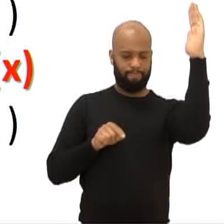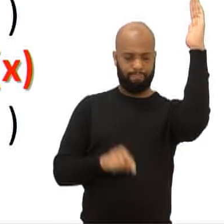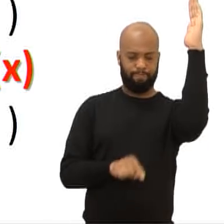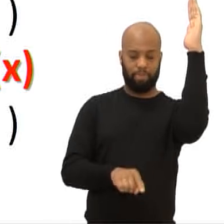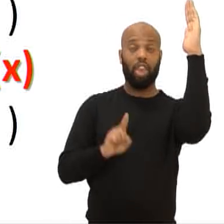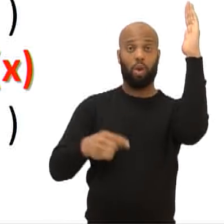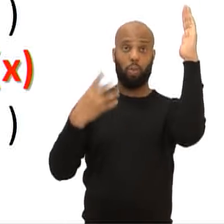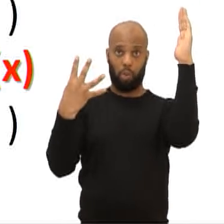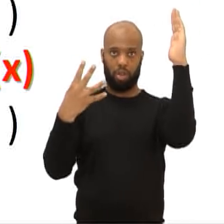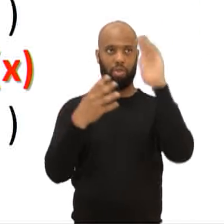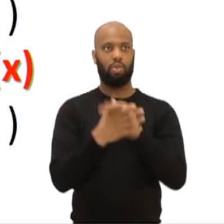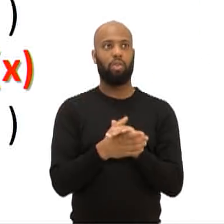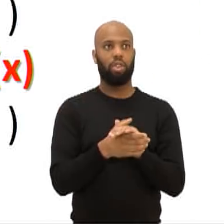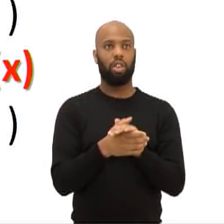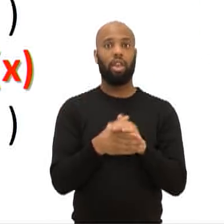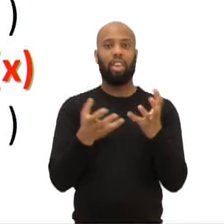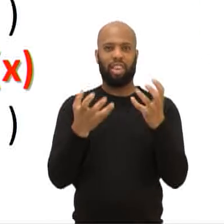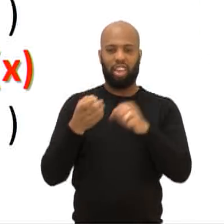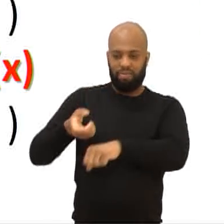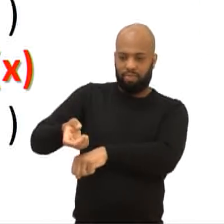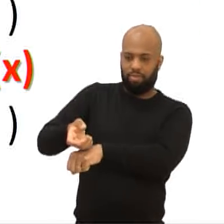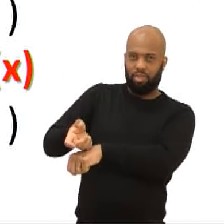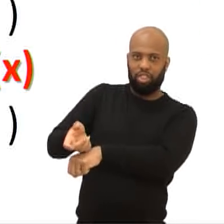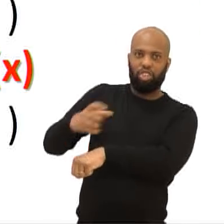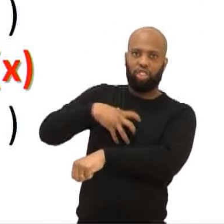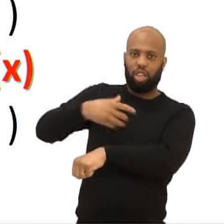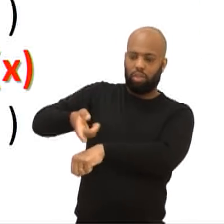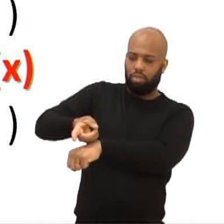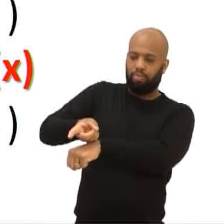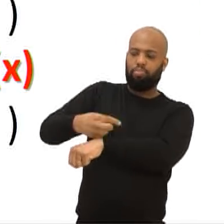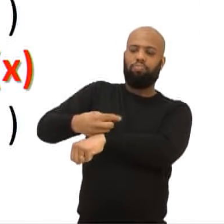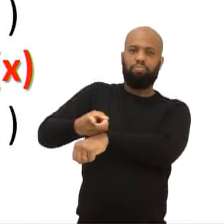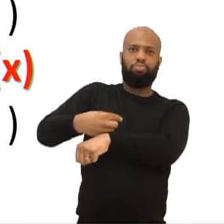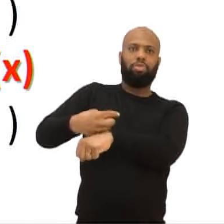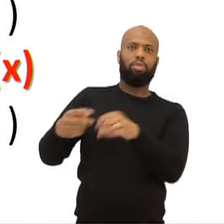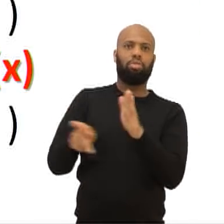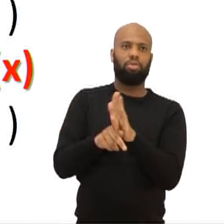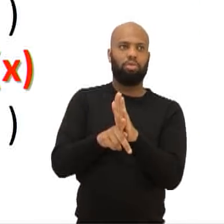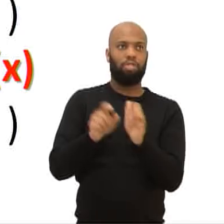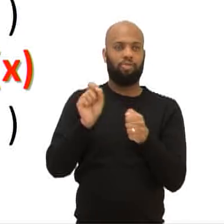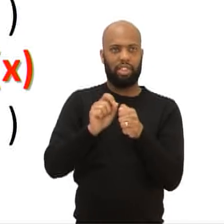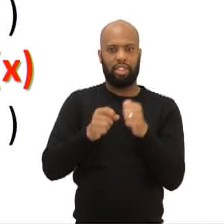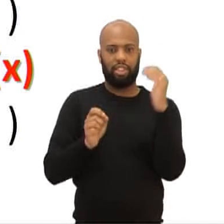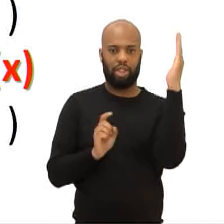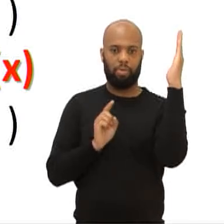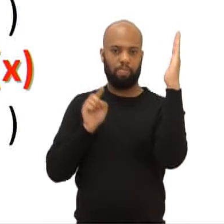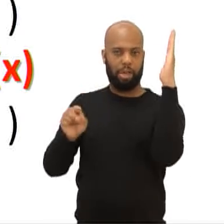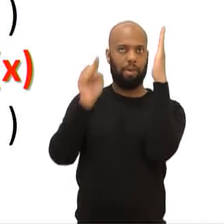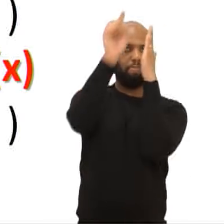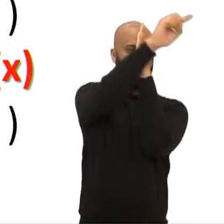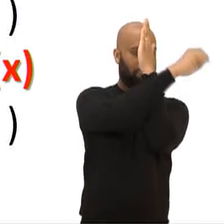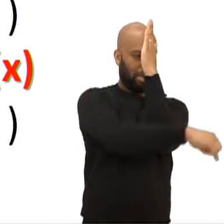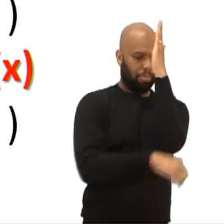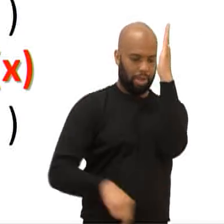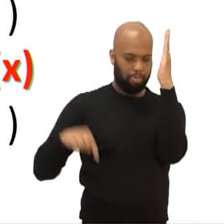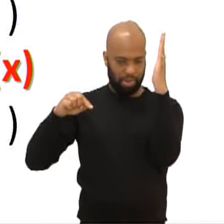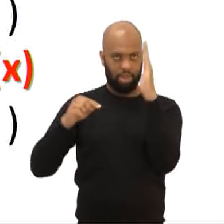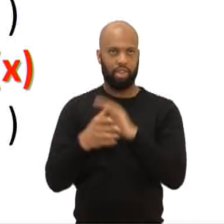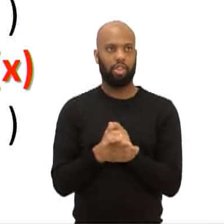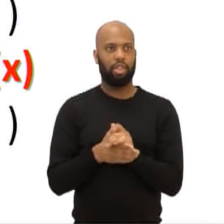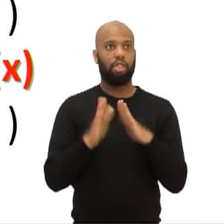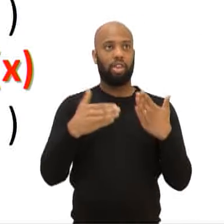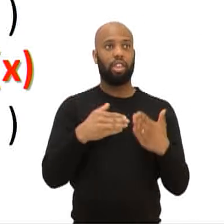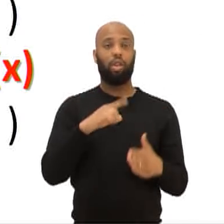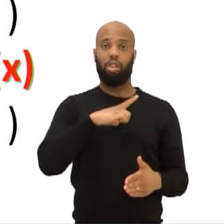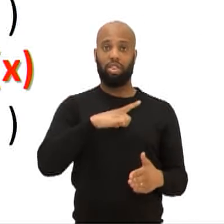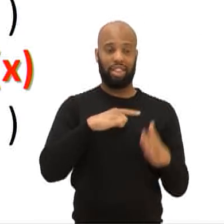4, sentido anti-horário para fazer a contagem dos quadrantes. No quadrante 3, as coordenadas são 0 e